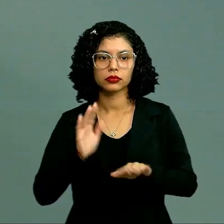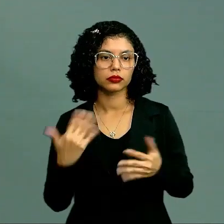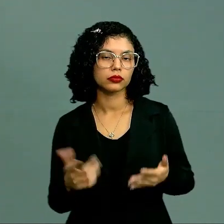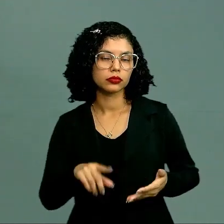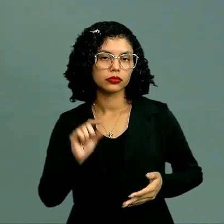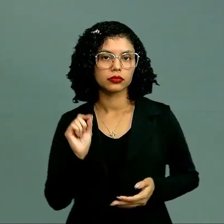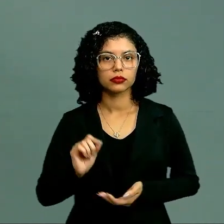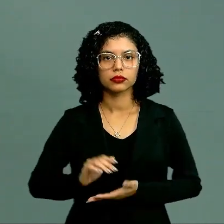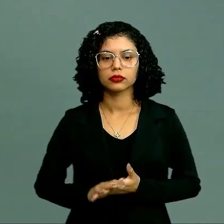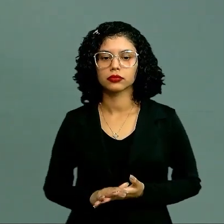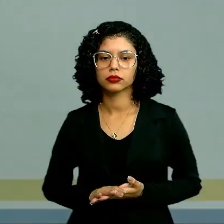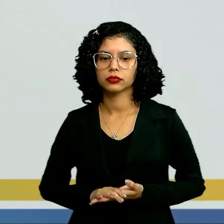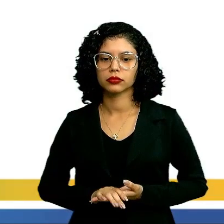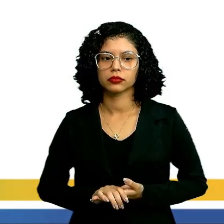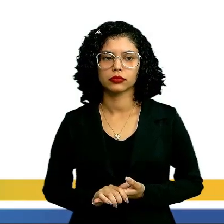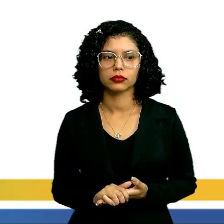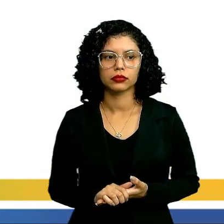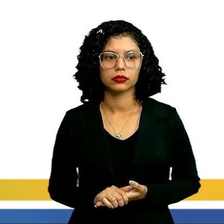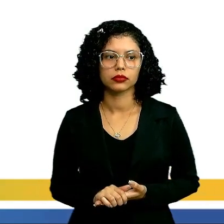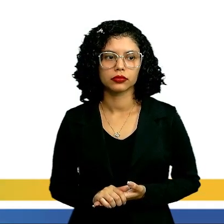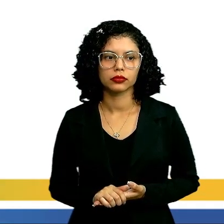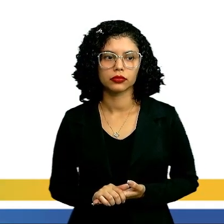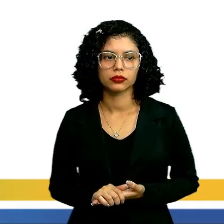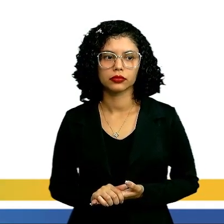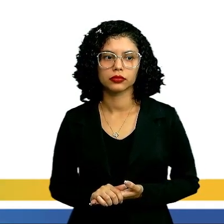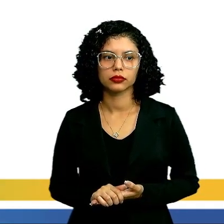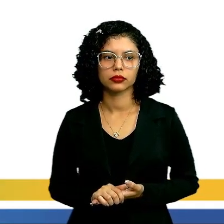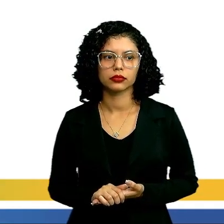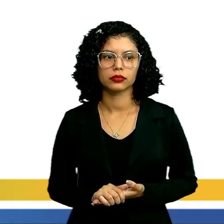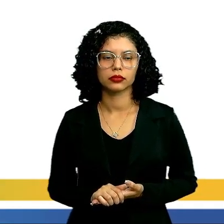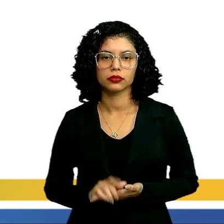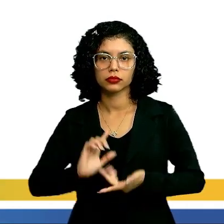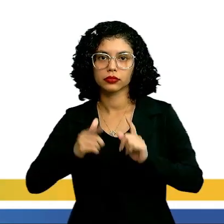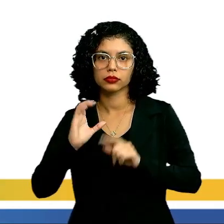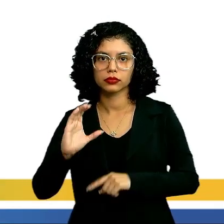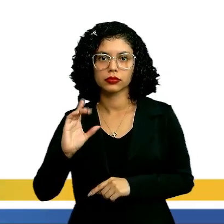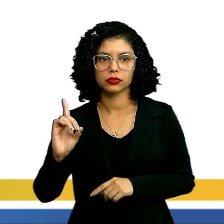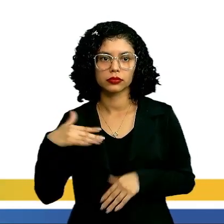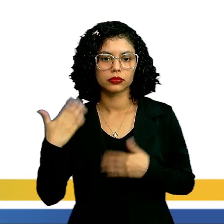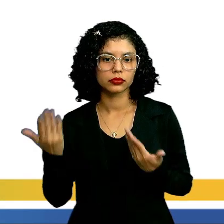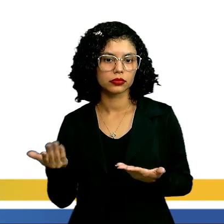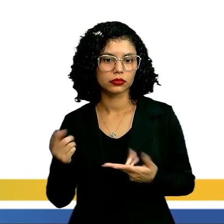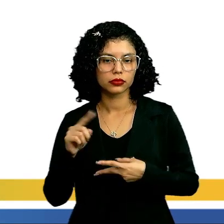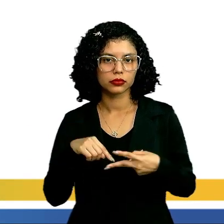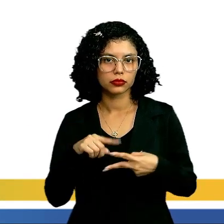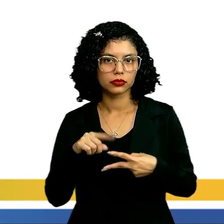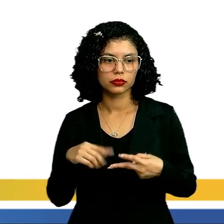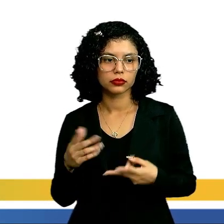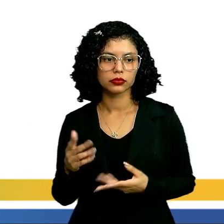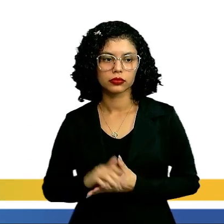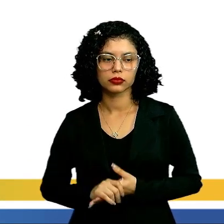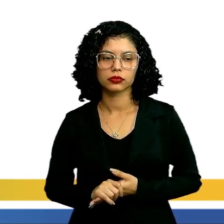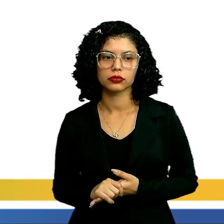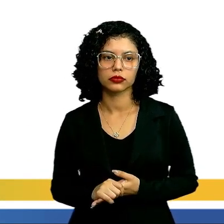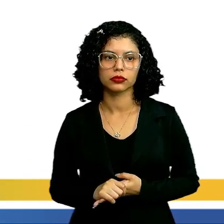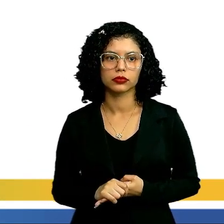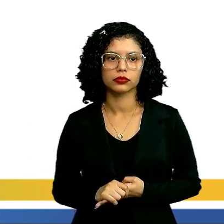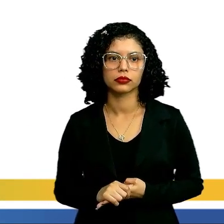seria a alternativa que você está falando? A letra C ou a letra D? Se eu estou falando